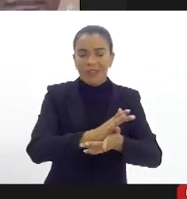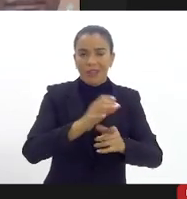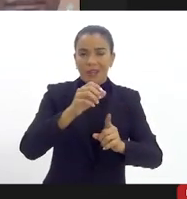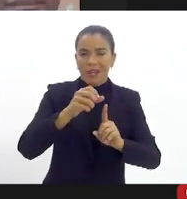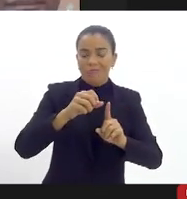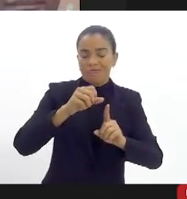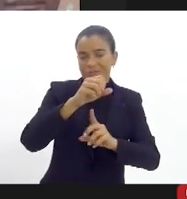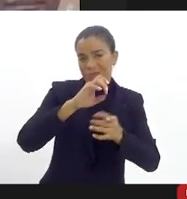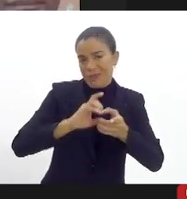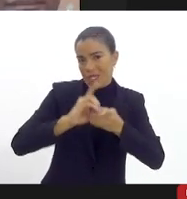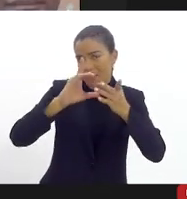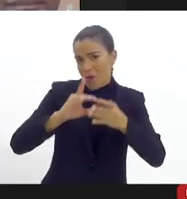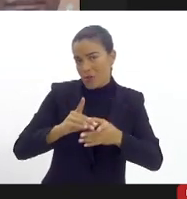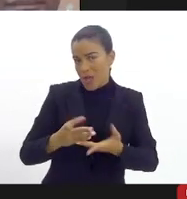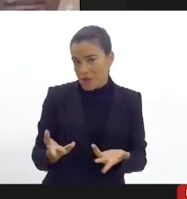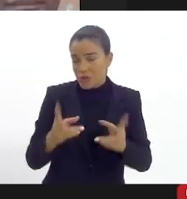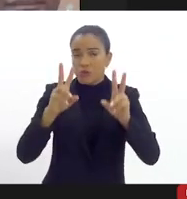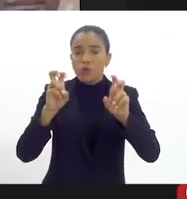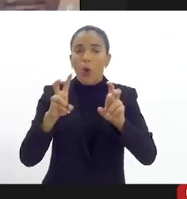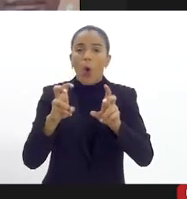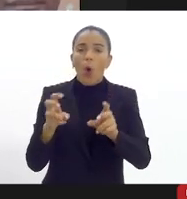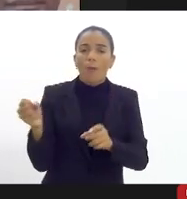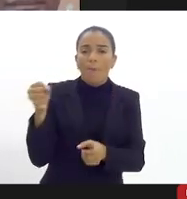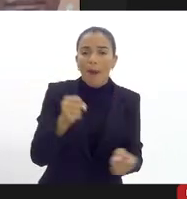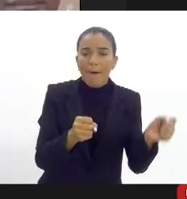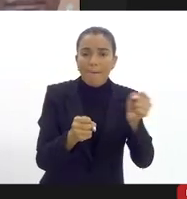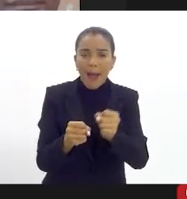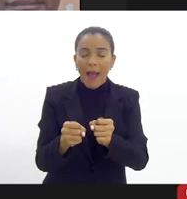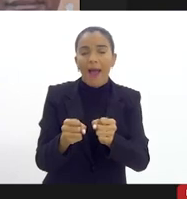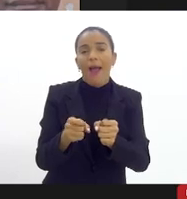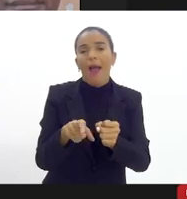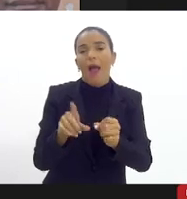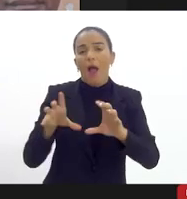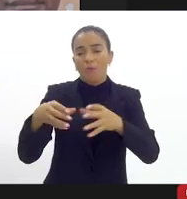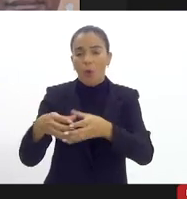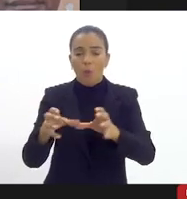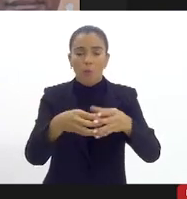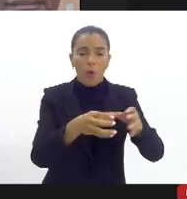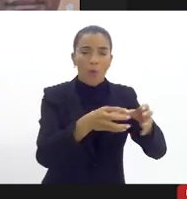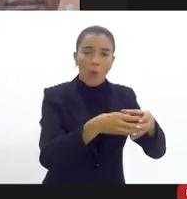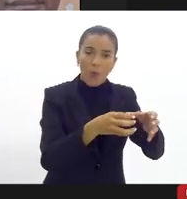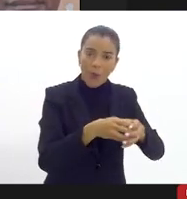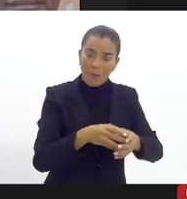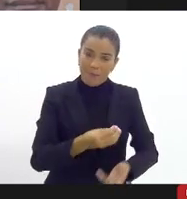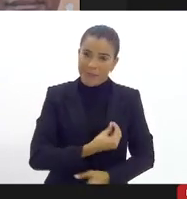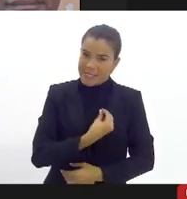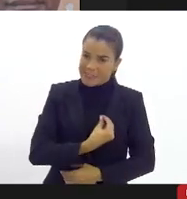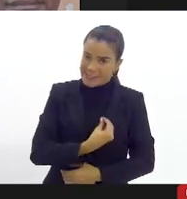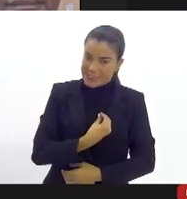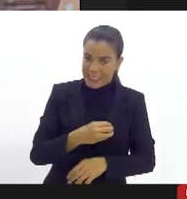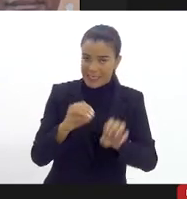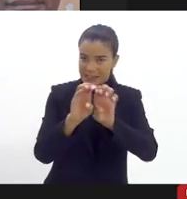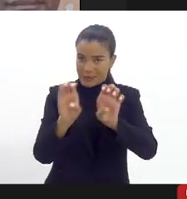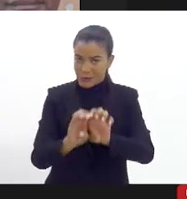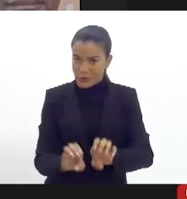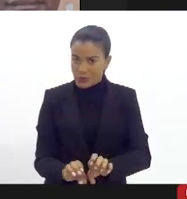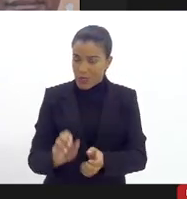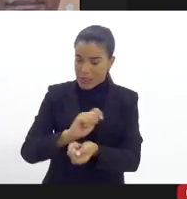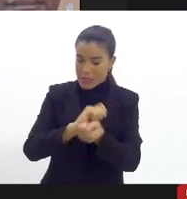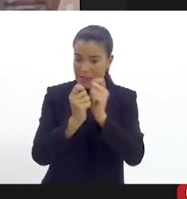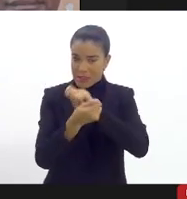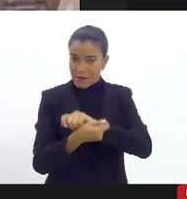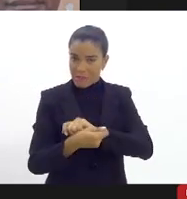diz respeito à questão da composição e das organizações que estavam ali presentes naquela estrutura transformando